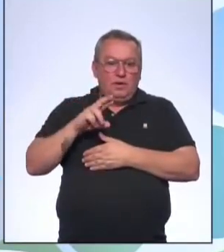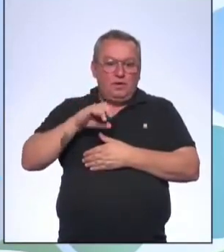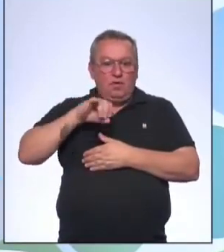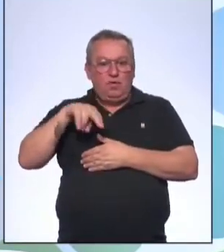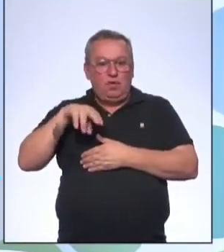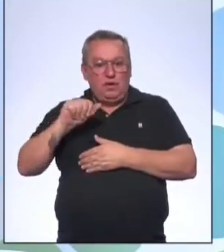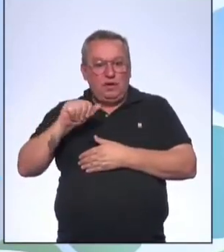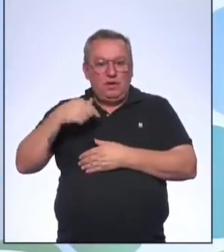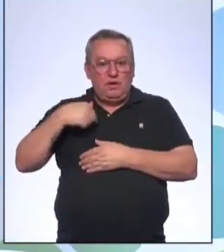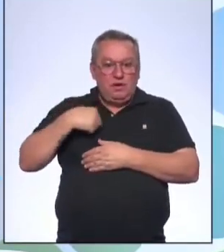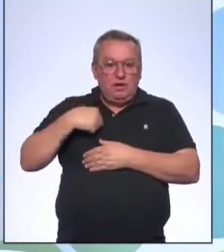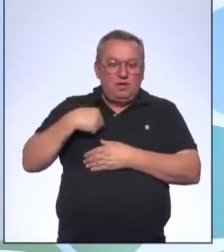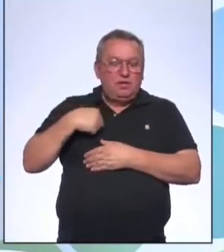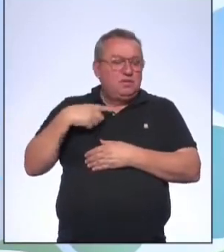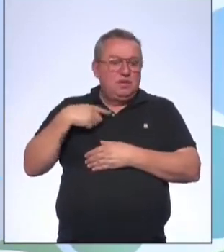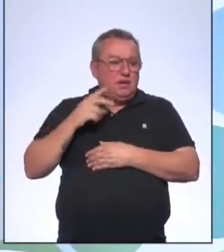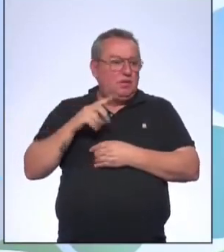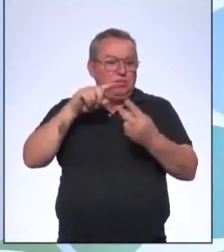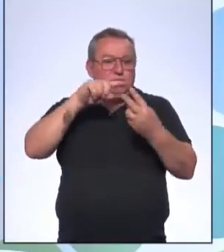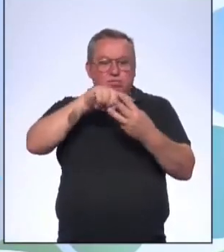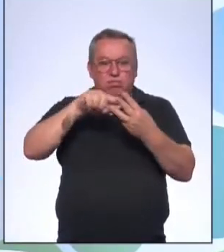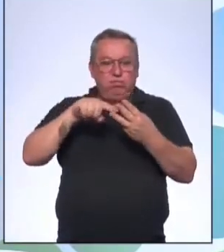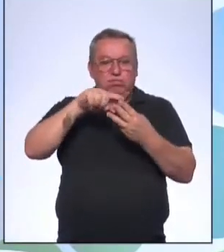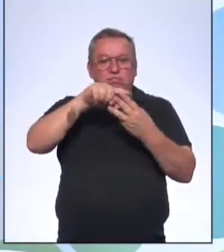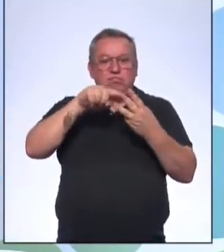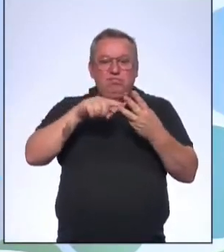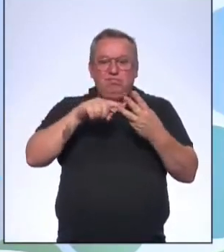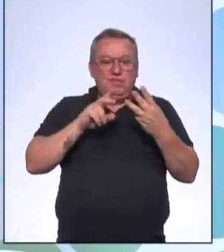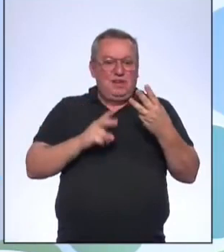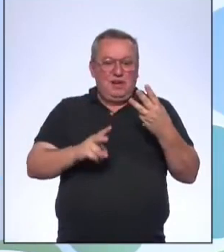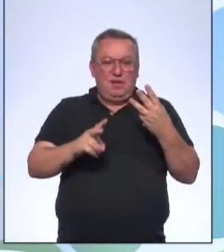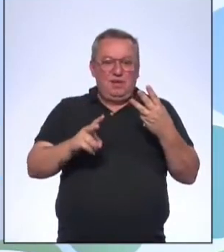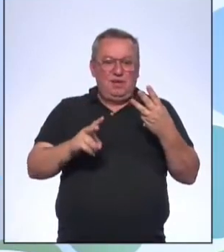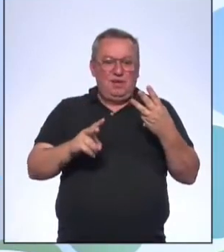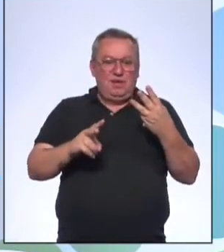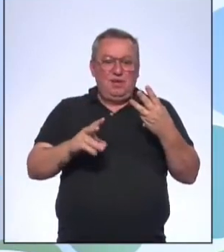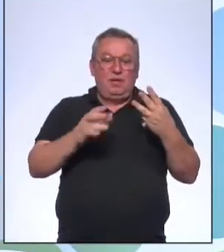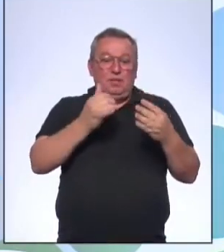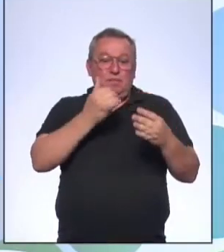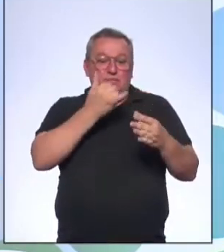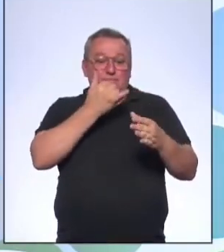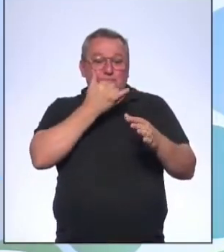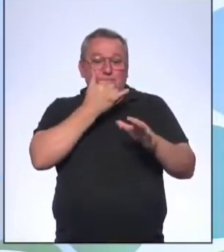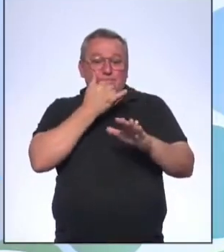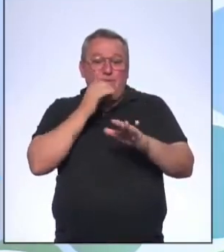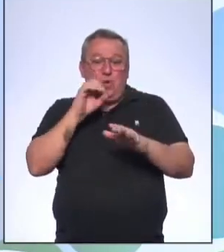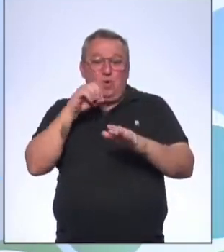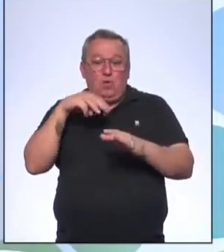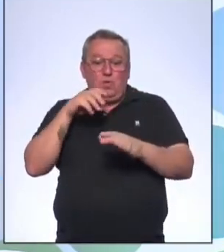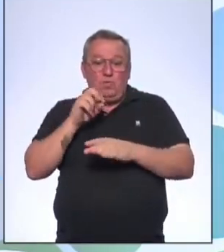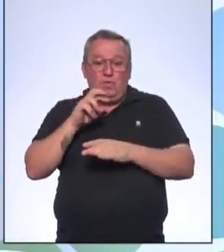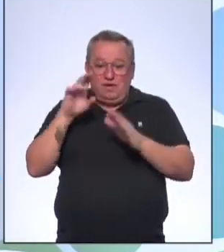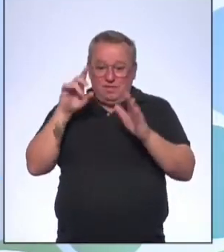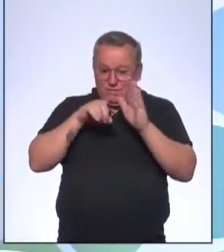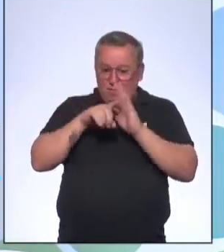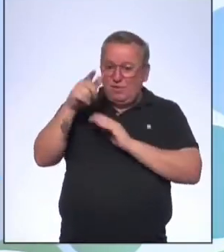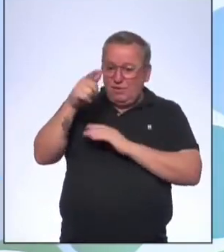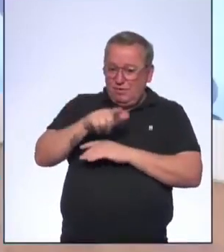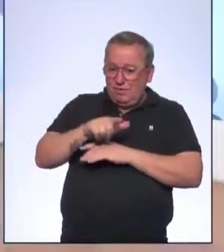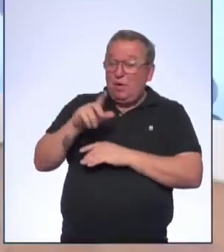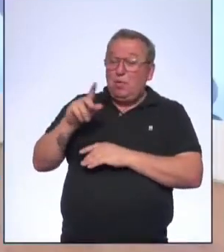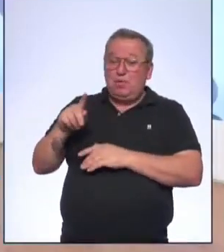Jonas, eu e o Jonas, e eu e o Osmar. Tá bom? Então, desculpa, Osmar, eu vou perguntar de novo. O